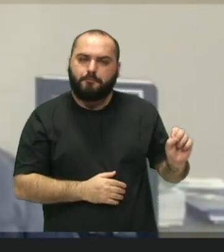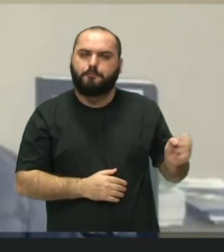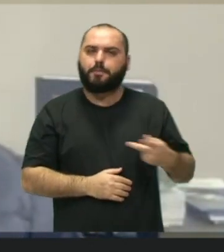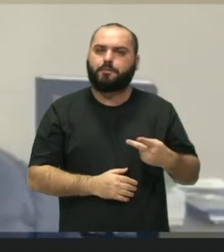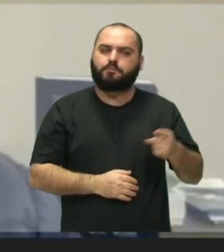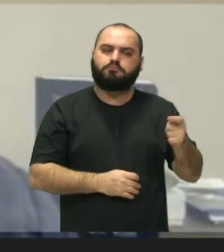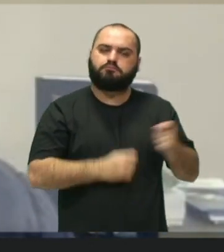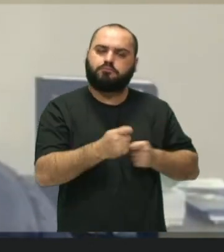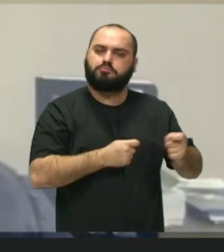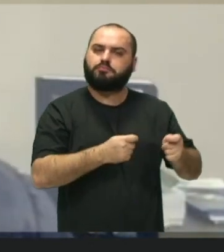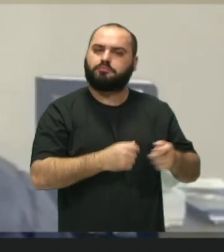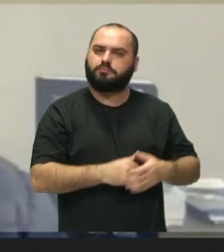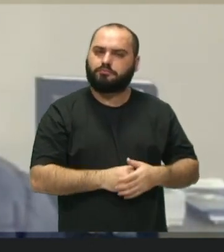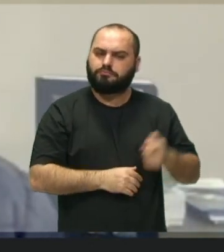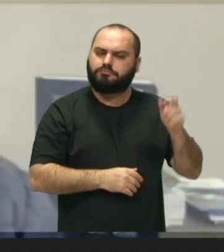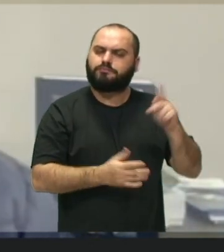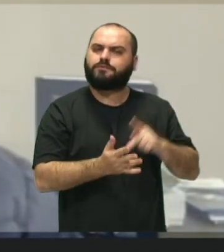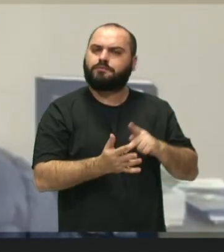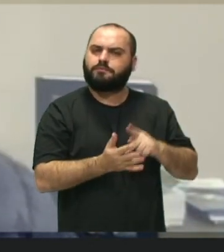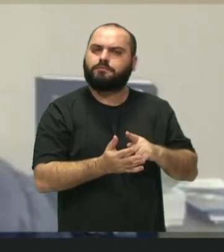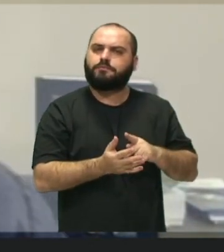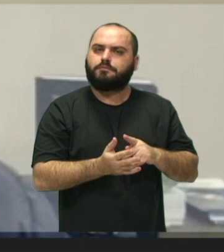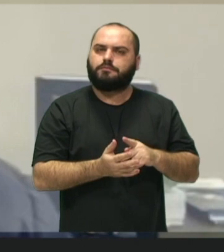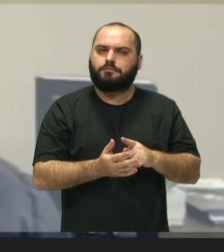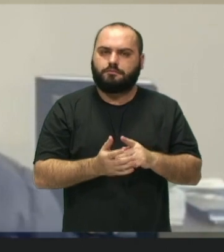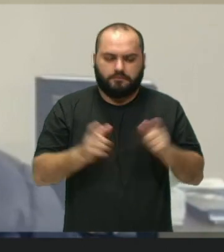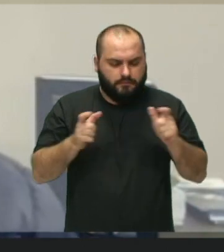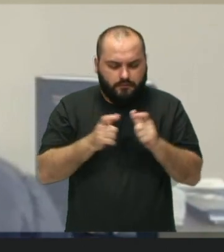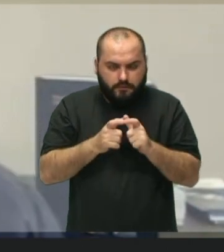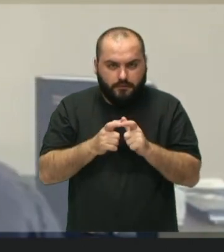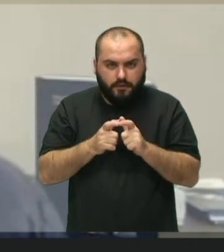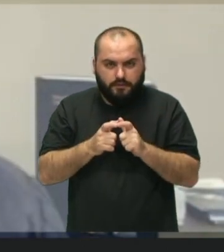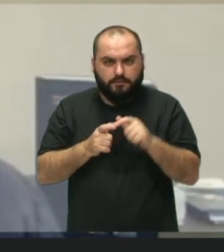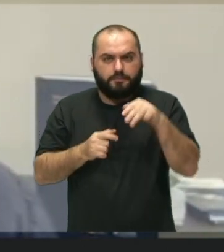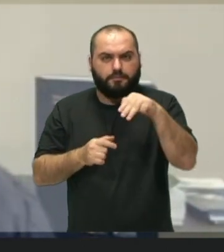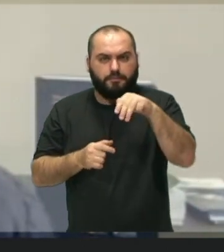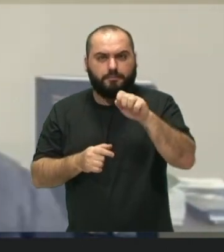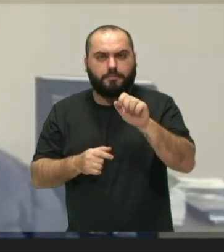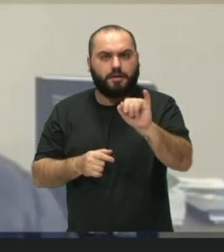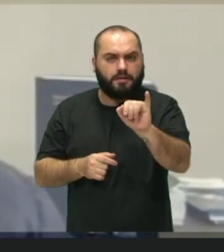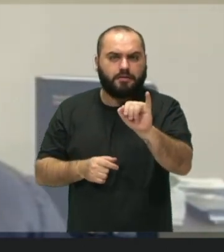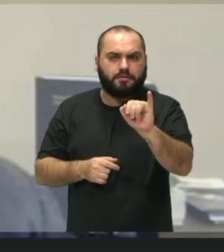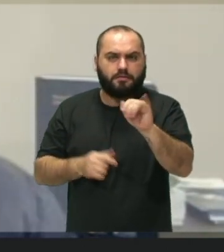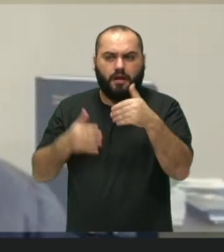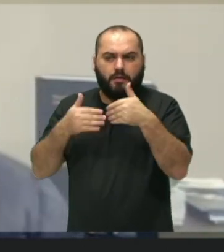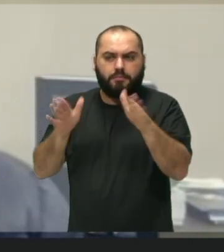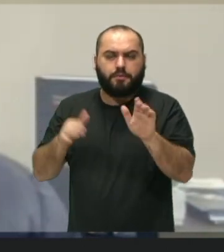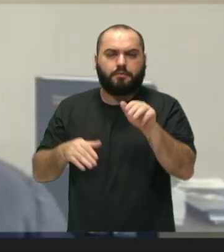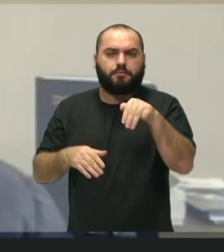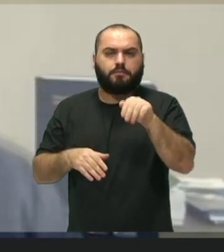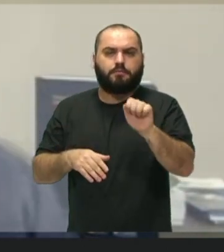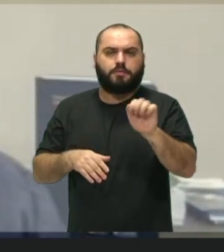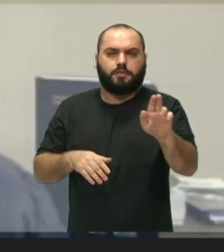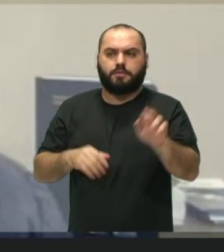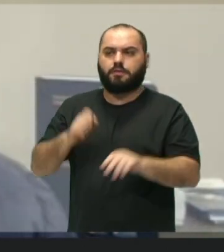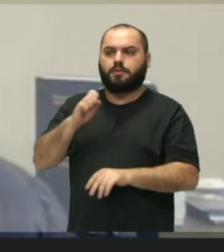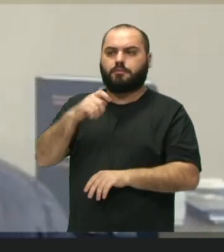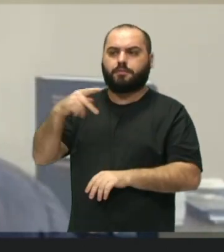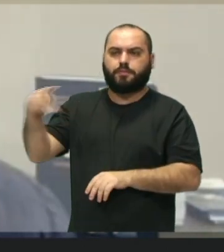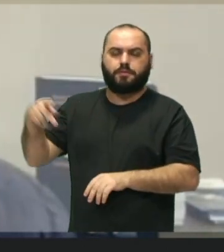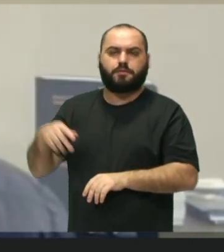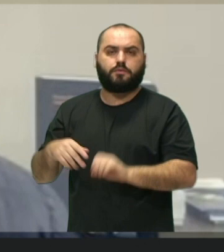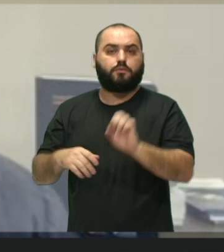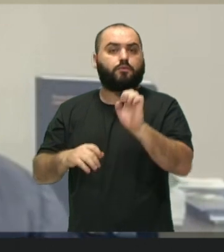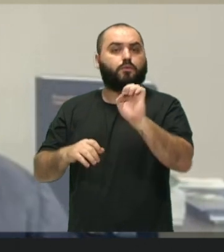diante de todas as empresas, né? Seja uma pequena empresa, seja aquela MEI, ele acabou de abrir uma MEI, uma EPP ou uma empresa de